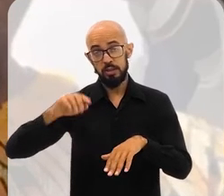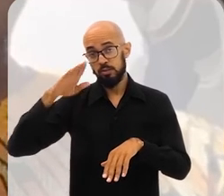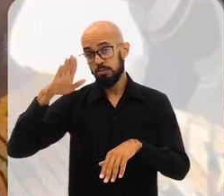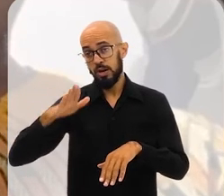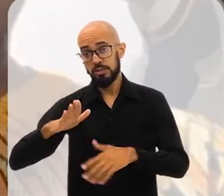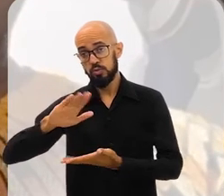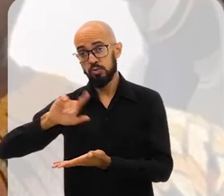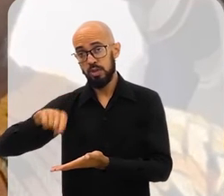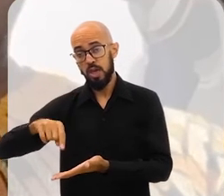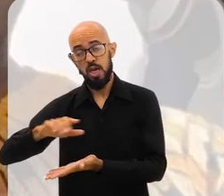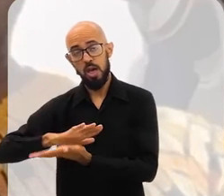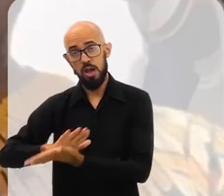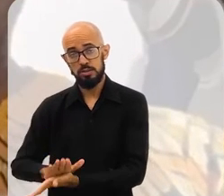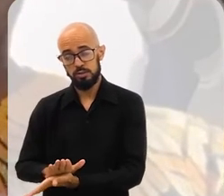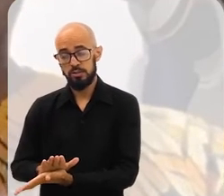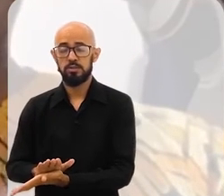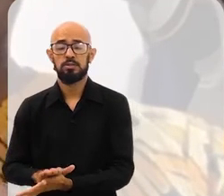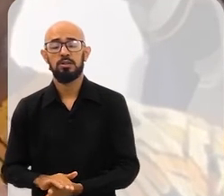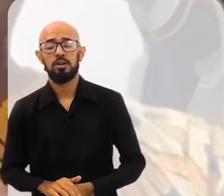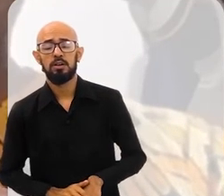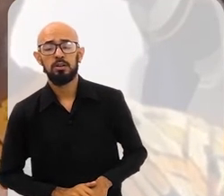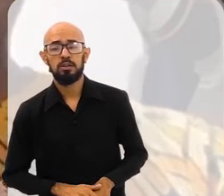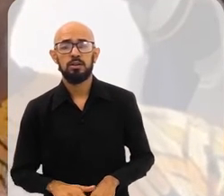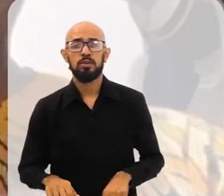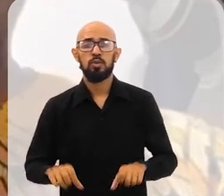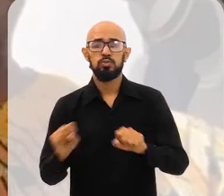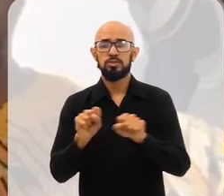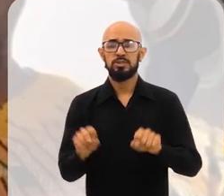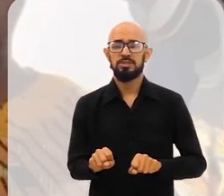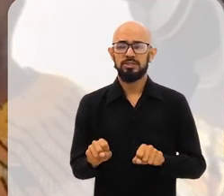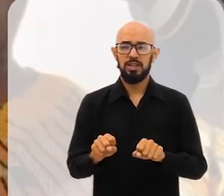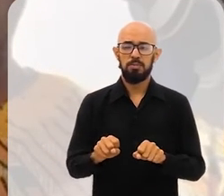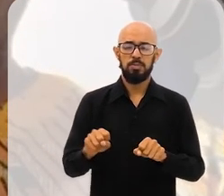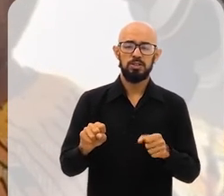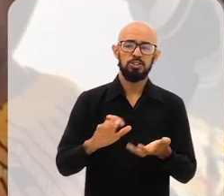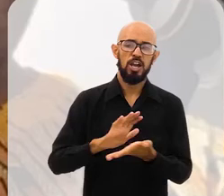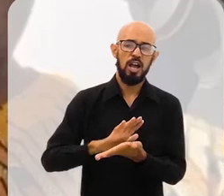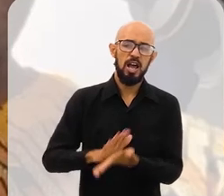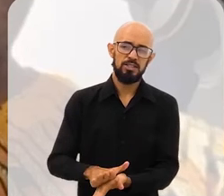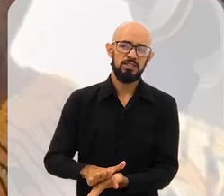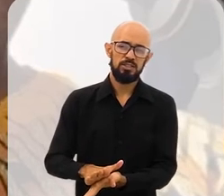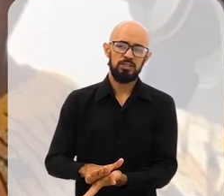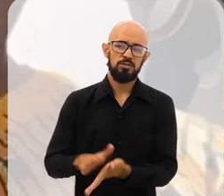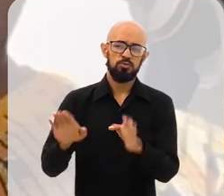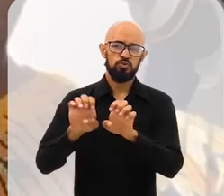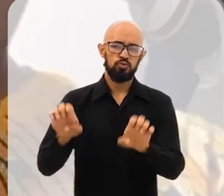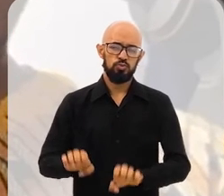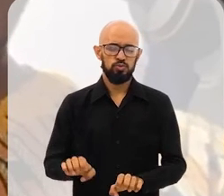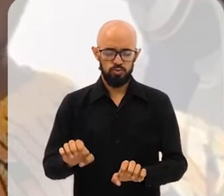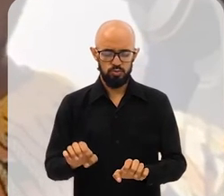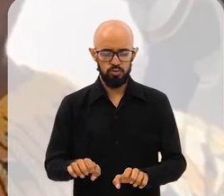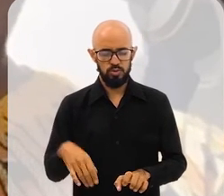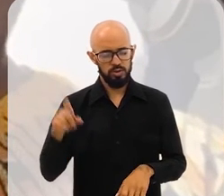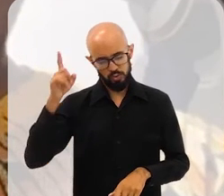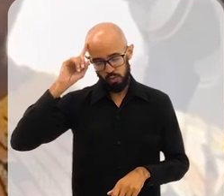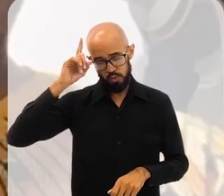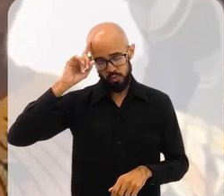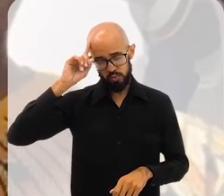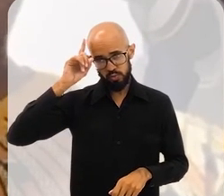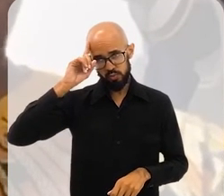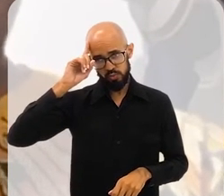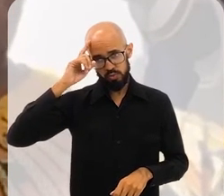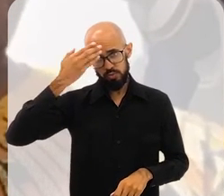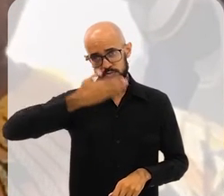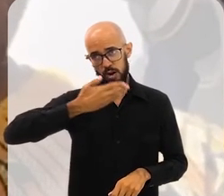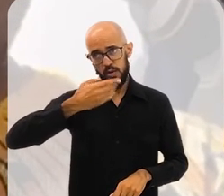Assista esse faz um sistema de racismo estrutural a todos os